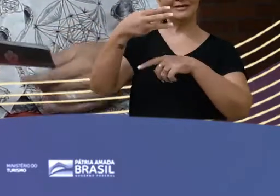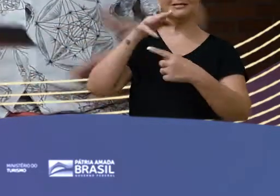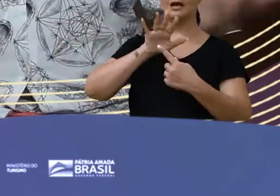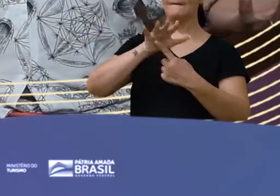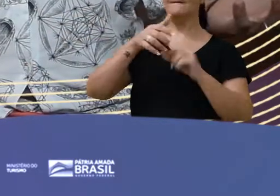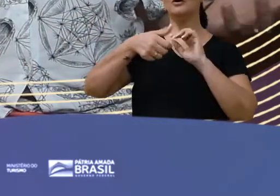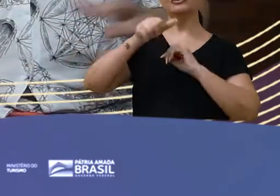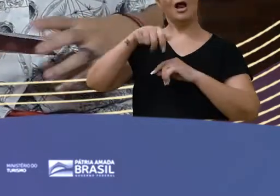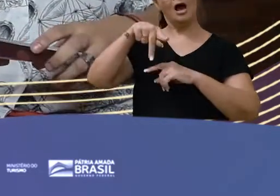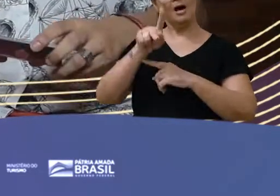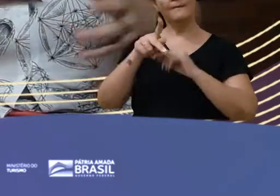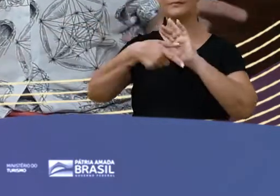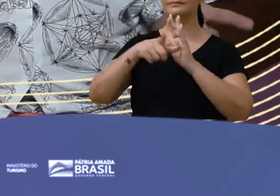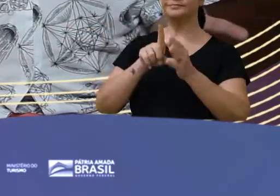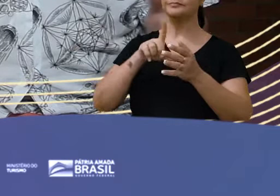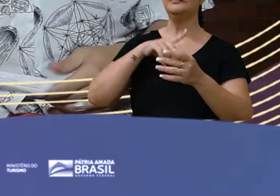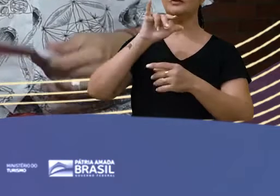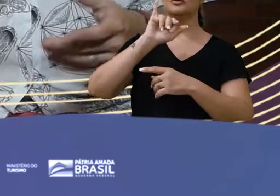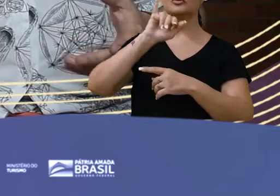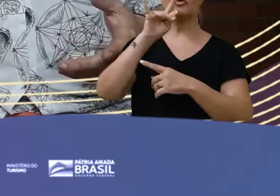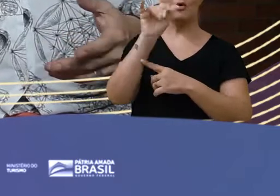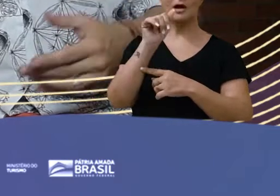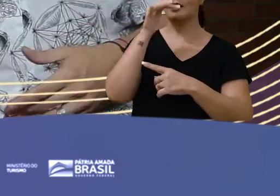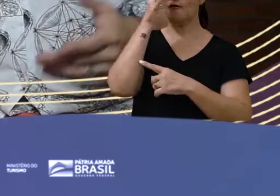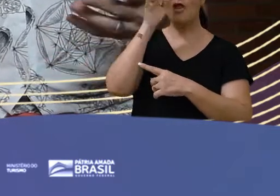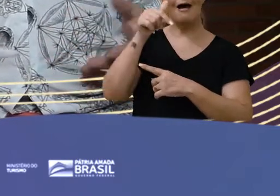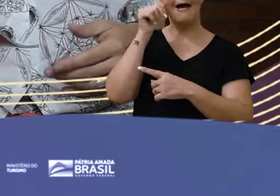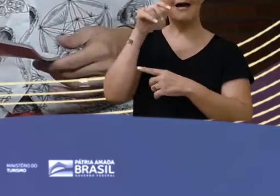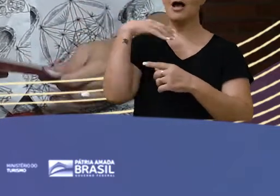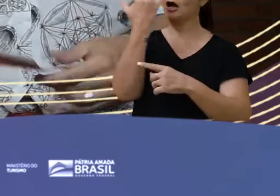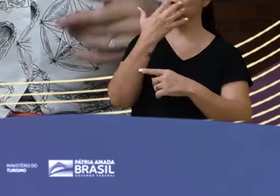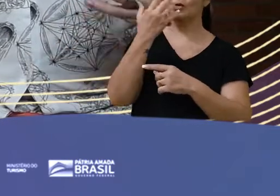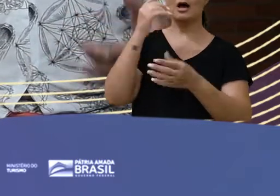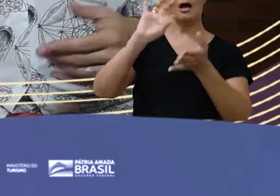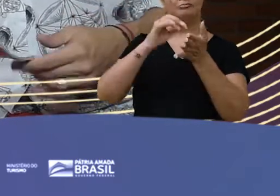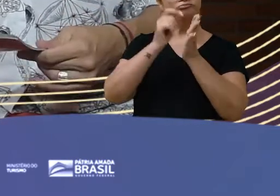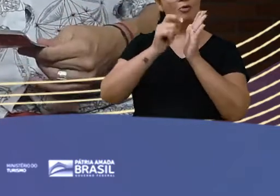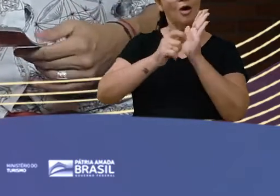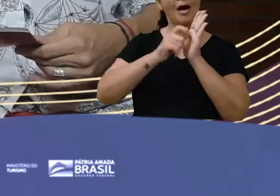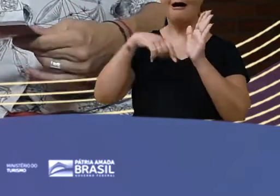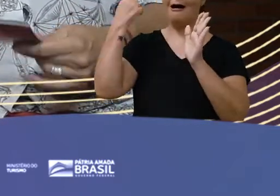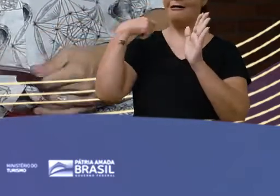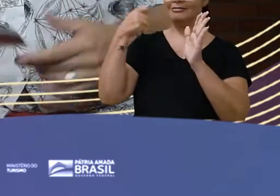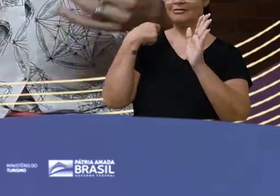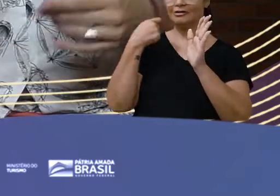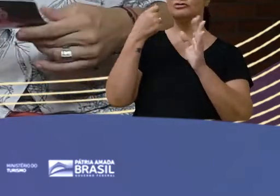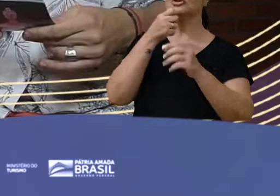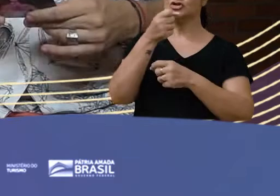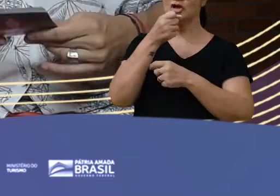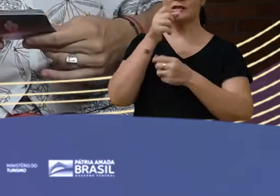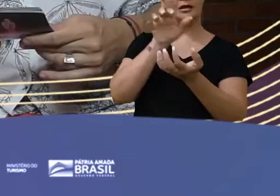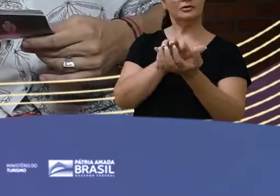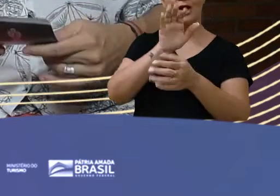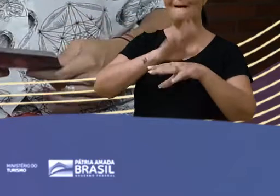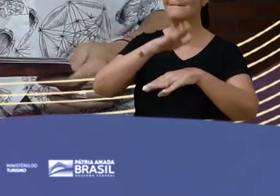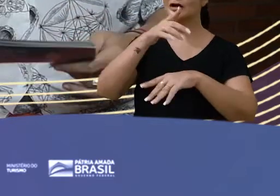Música, Joana Flor. Ela que é cantora, compositora, atriz e jornalista pernambucana com mais de